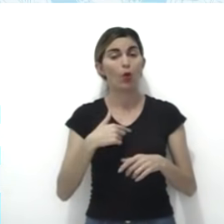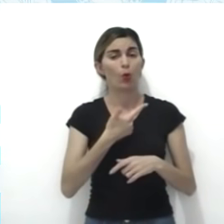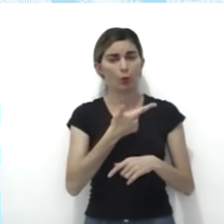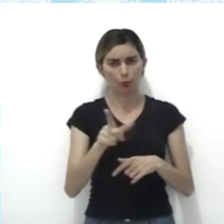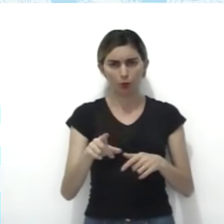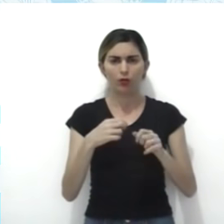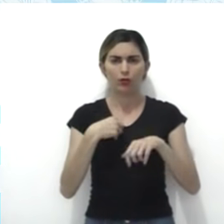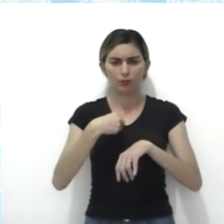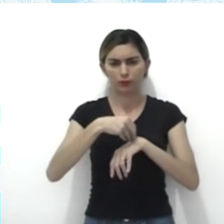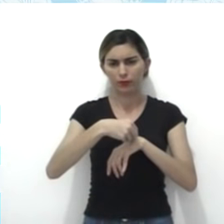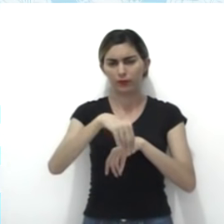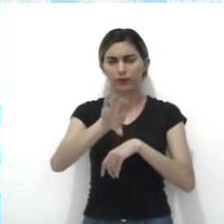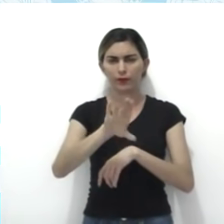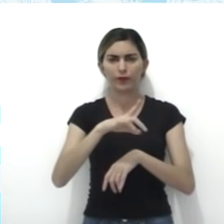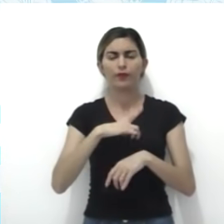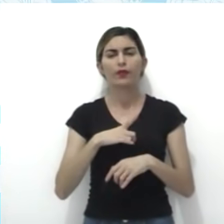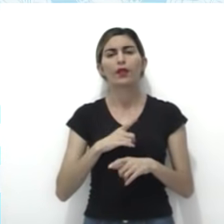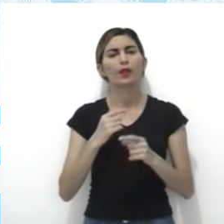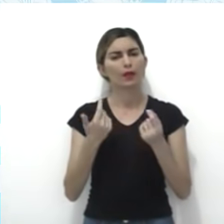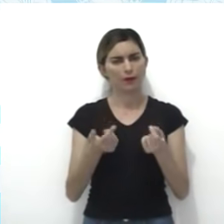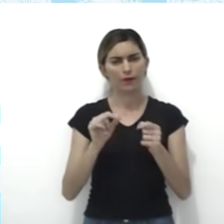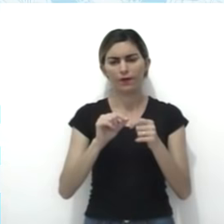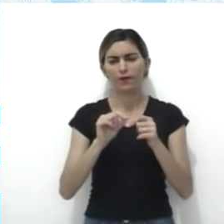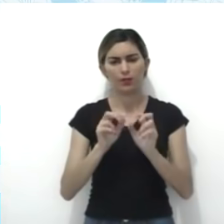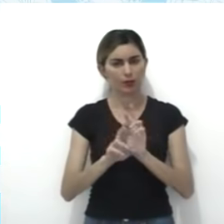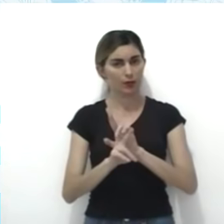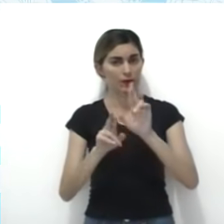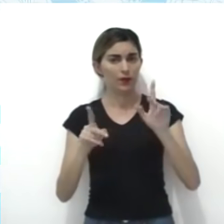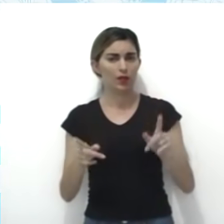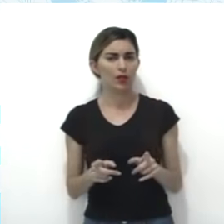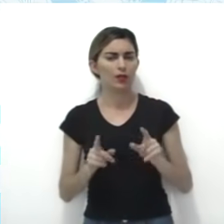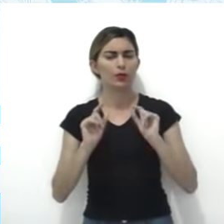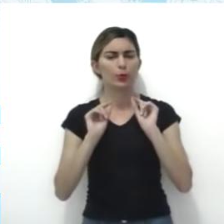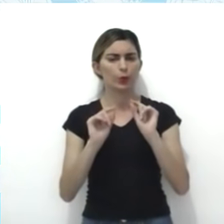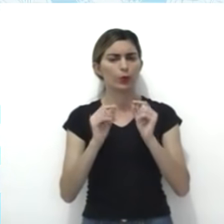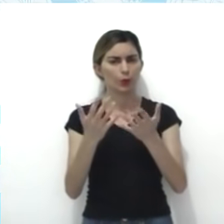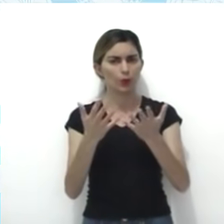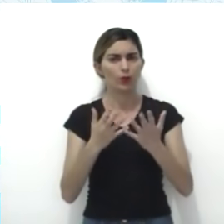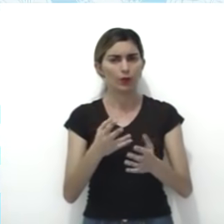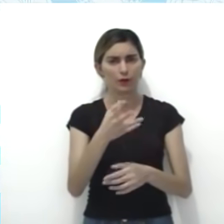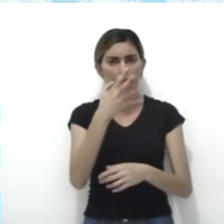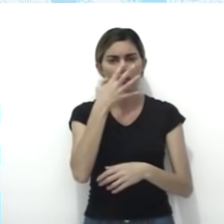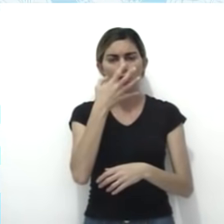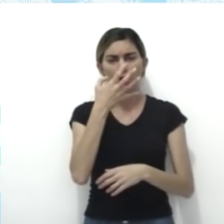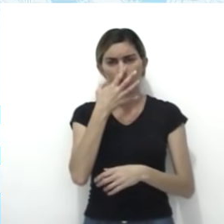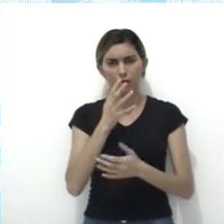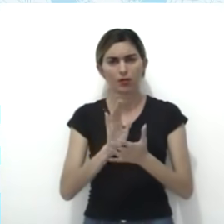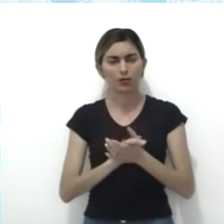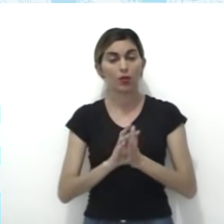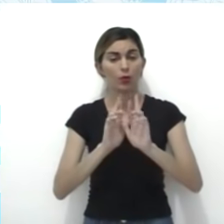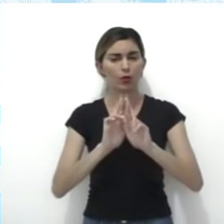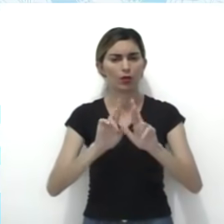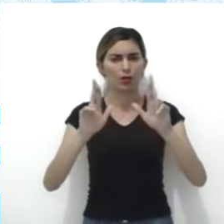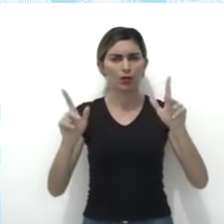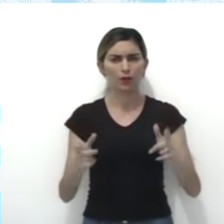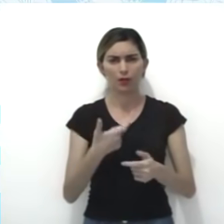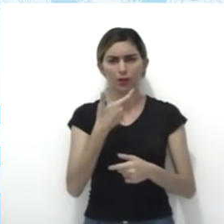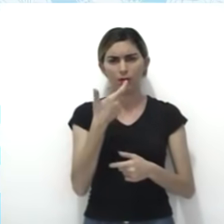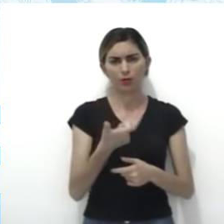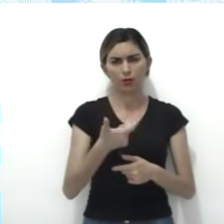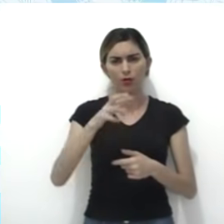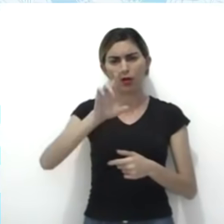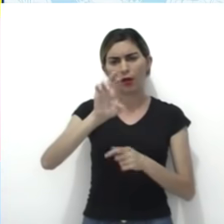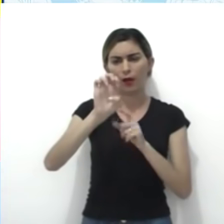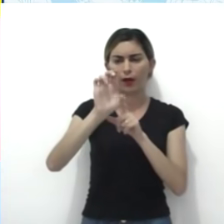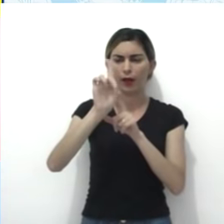outra questão que eu gostaria de enfatizar e diz fazer uma diferença é que eu quero que vocês prestam atenção na diferença